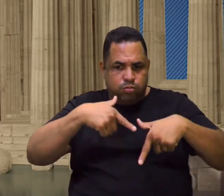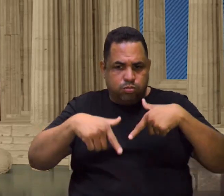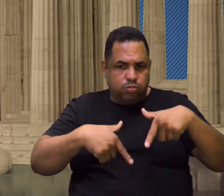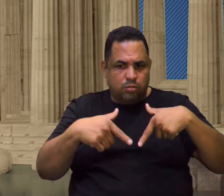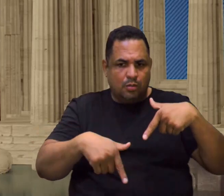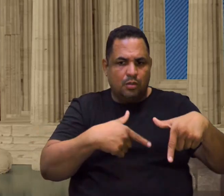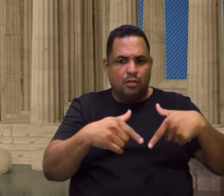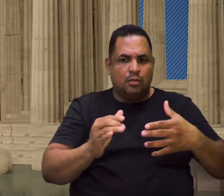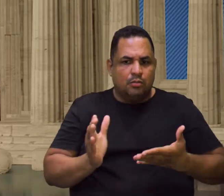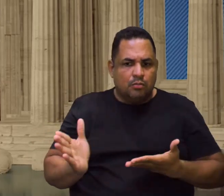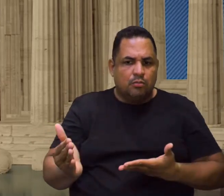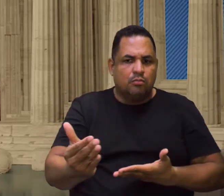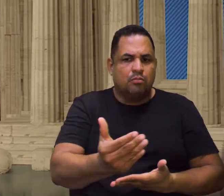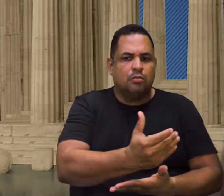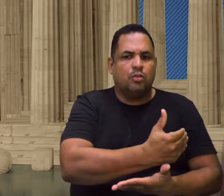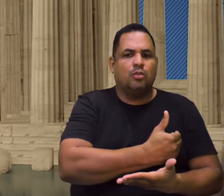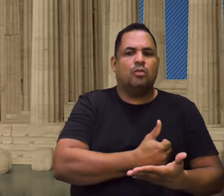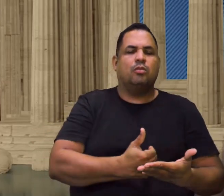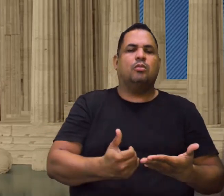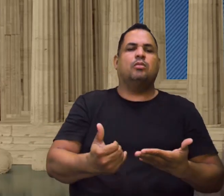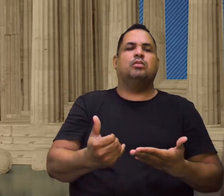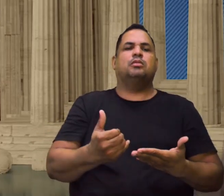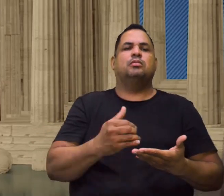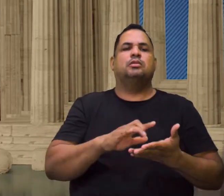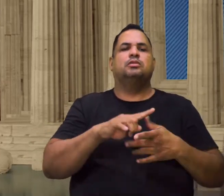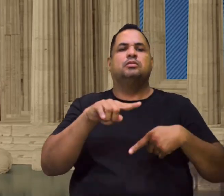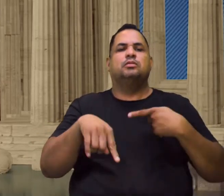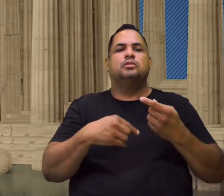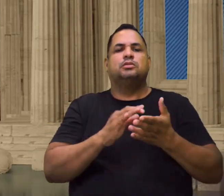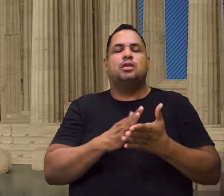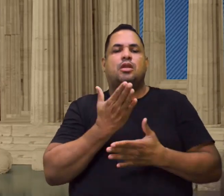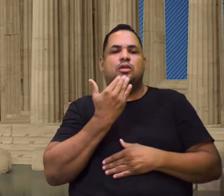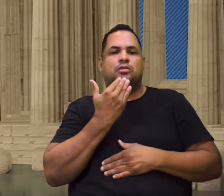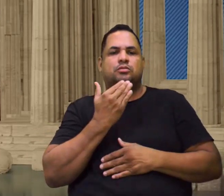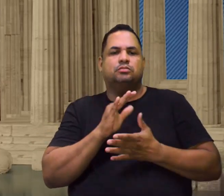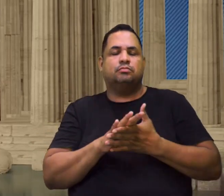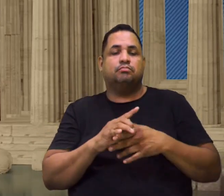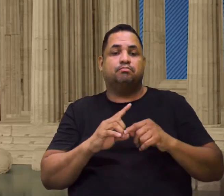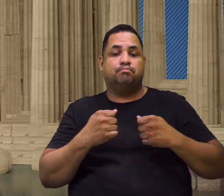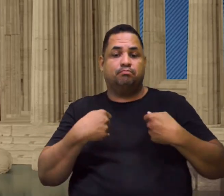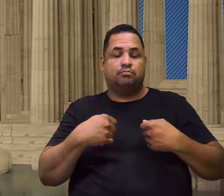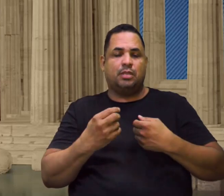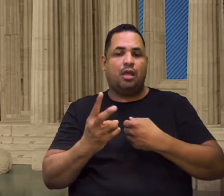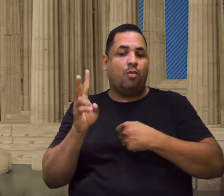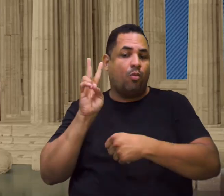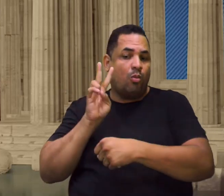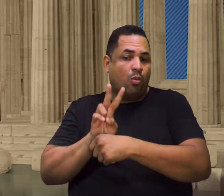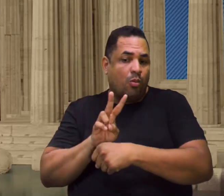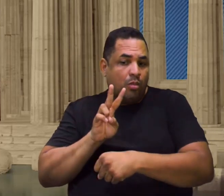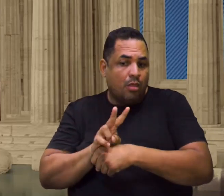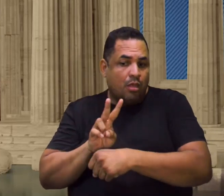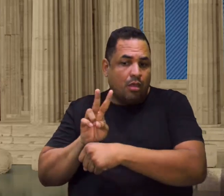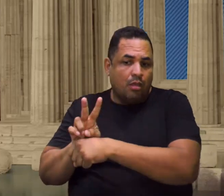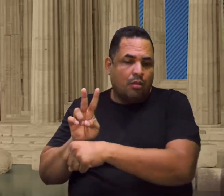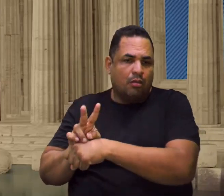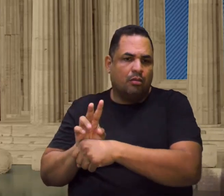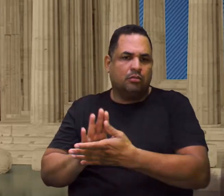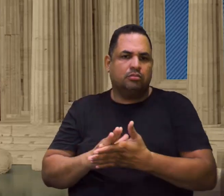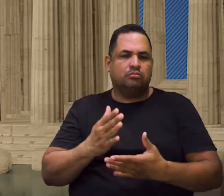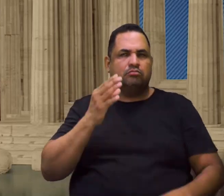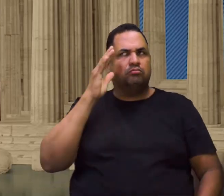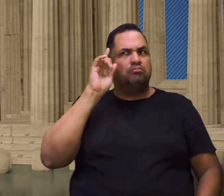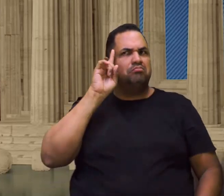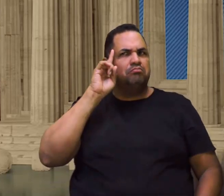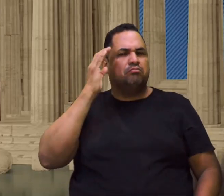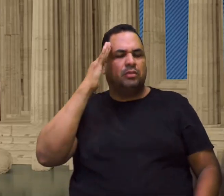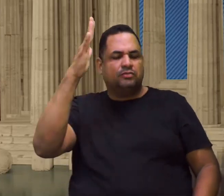tirando o sustento dela. Por isso temos que cuidar o nosso ambiente. Imagine na sua casa, no seu sítio, na chácara